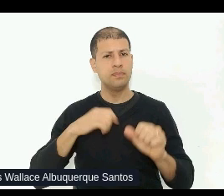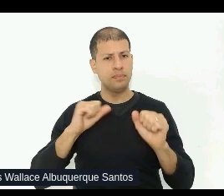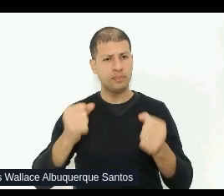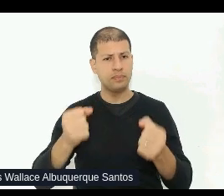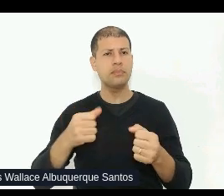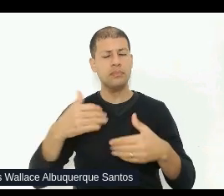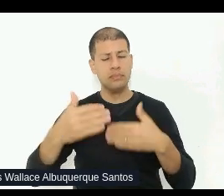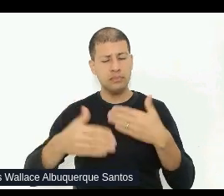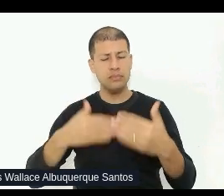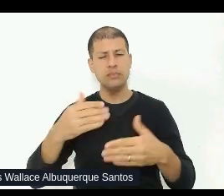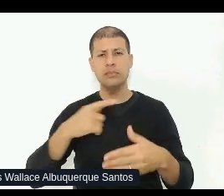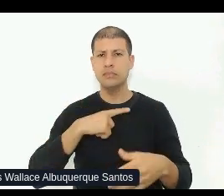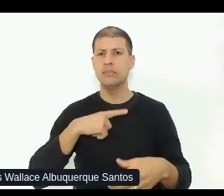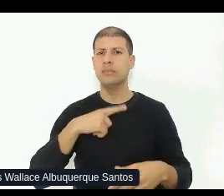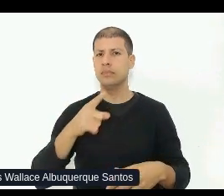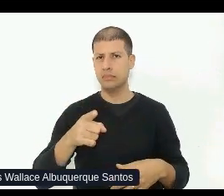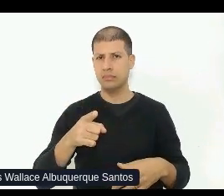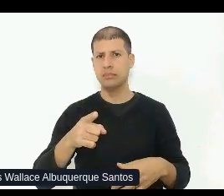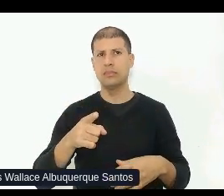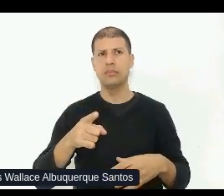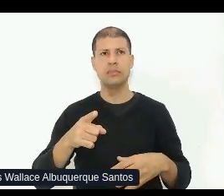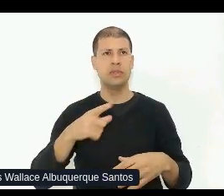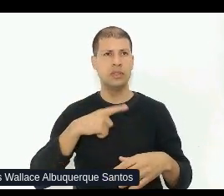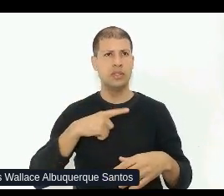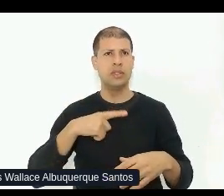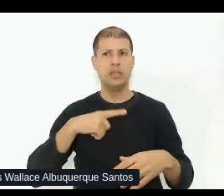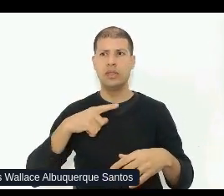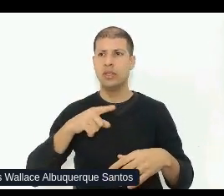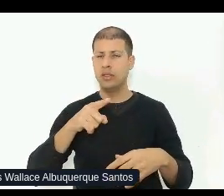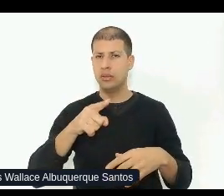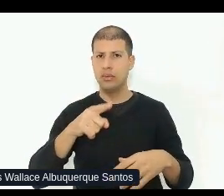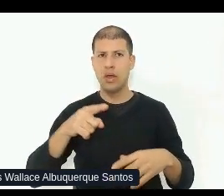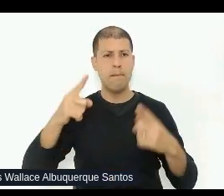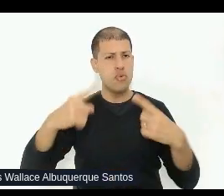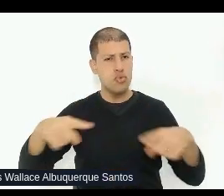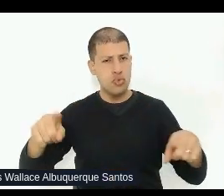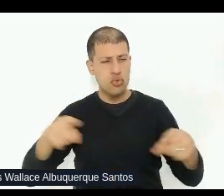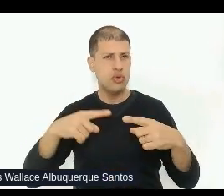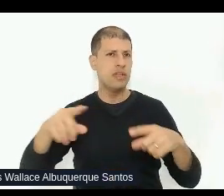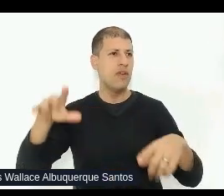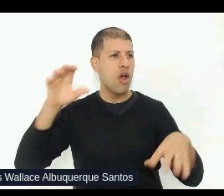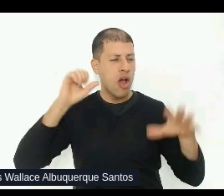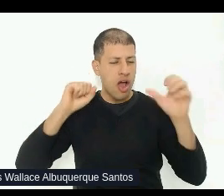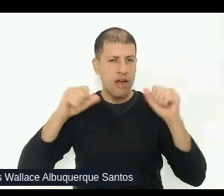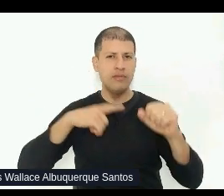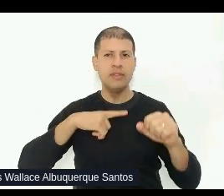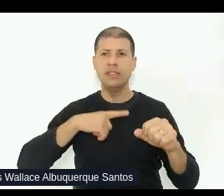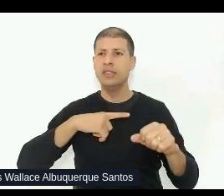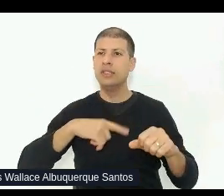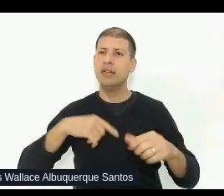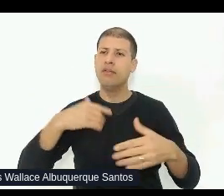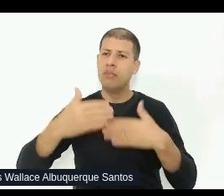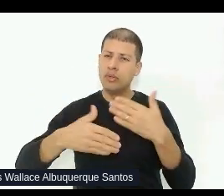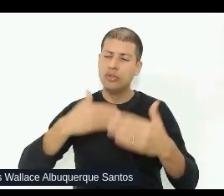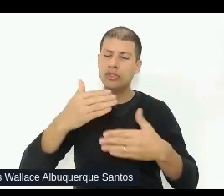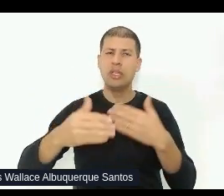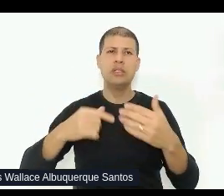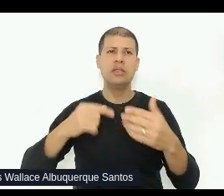tempinho que você tem ali, que você vai utilizar, vai escutar uma música, um vídeo, vai fazendo um processinho aqui, um processinho ali, vai